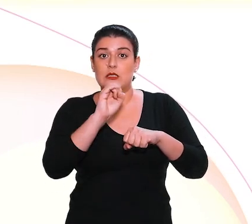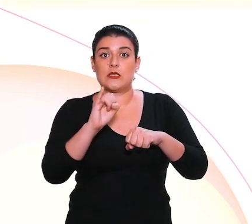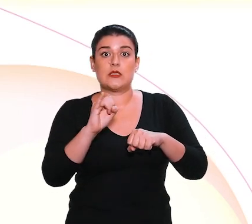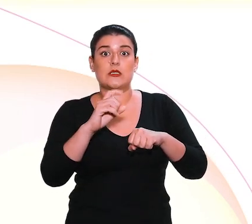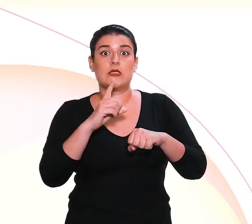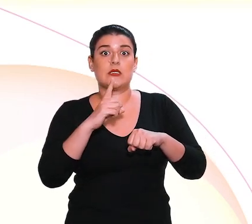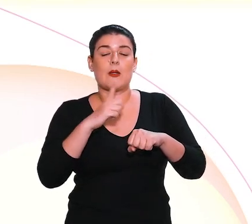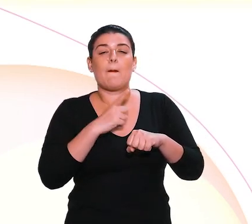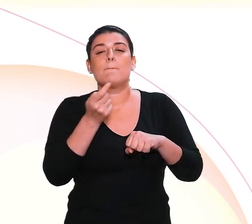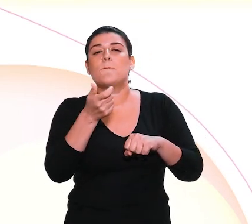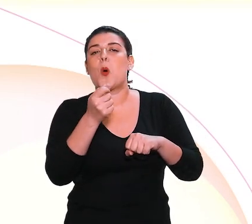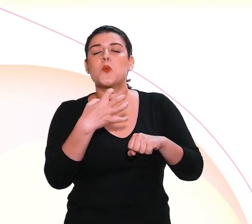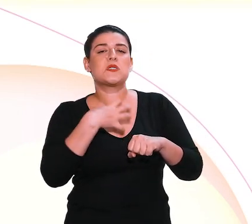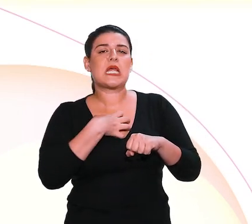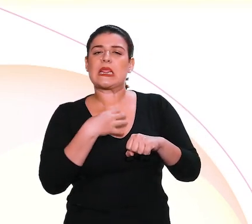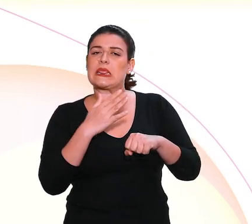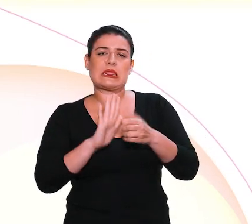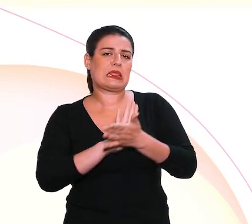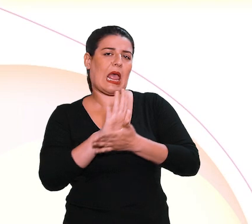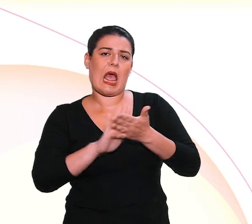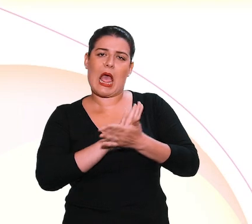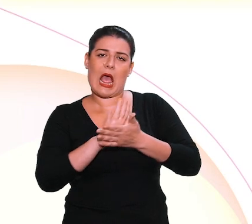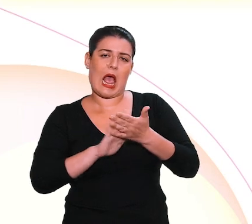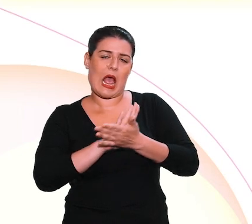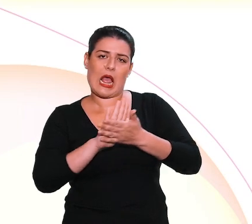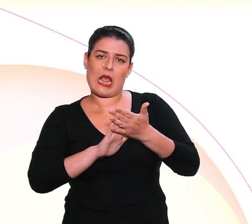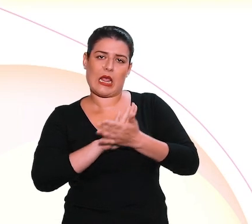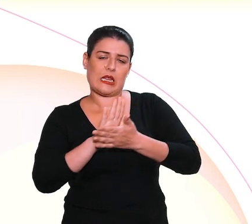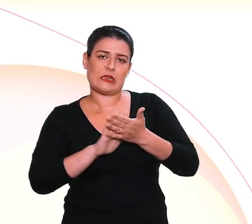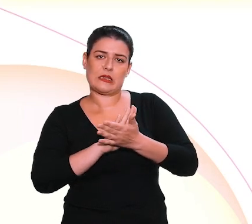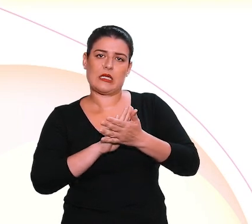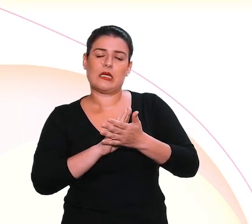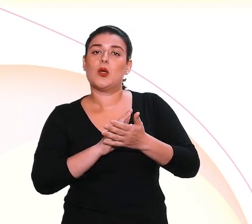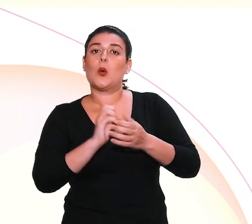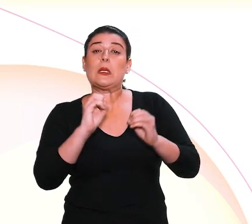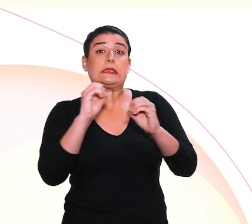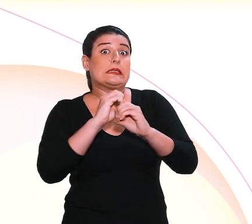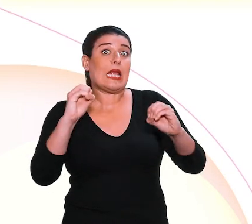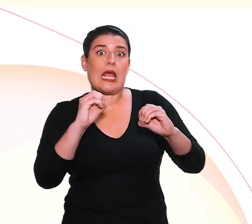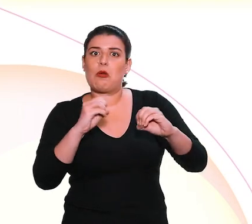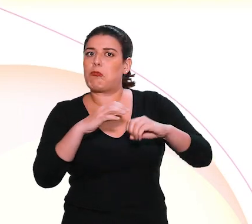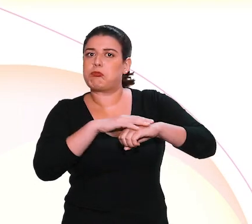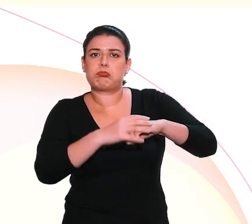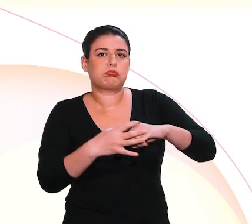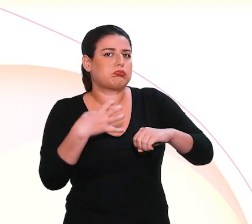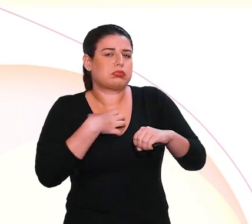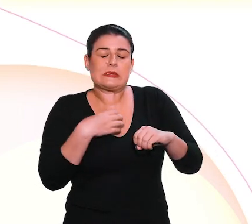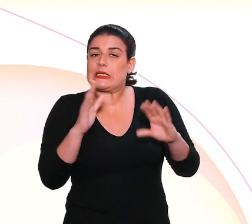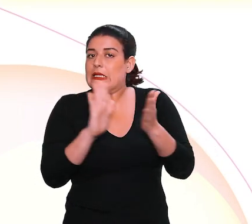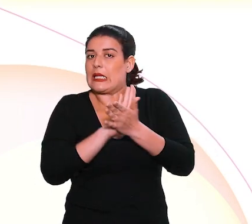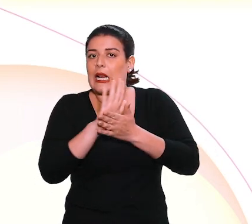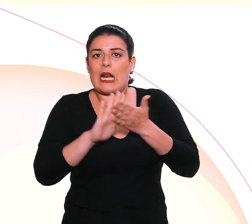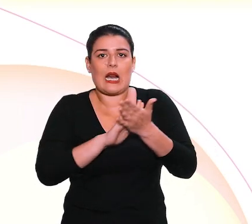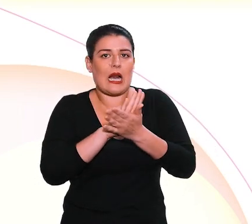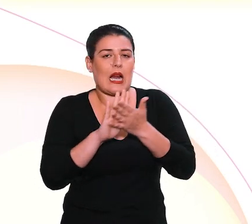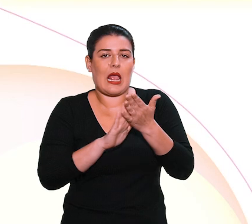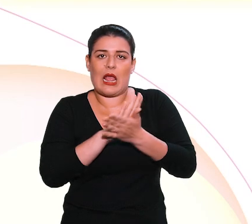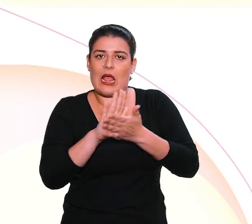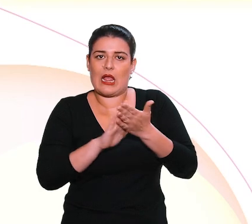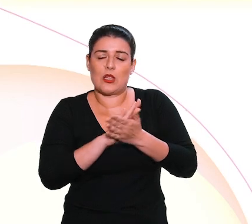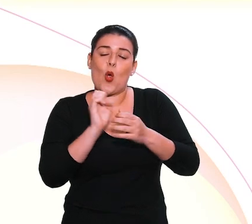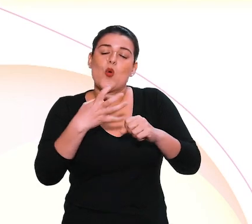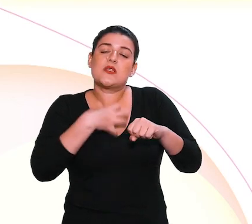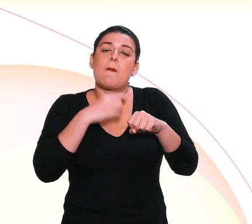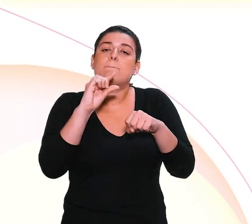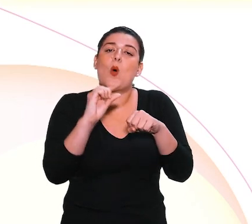com hipoestesia, que ele sente menos do que deveria, ou então se o paciente tem uma anestesia, ele não sente, ele perdeu completamente a sensibilidade